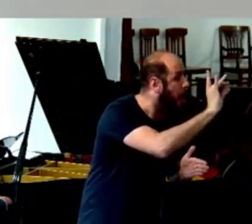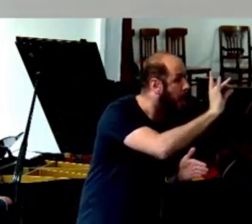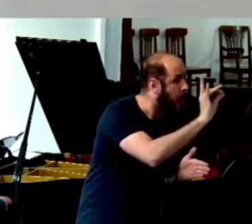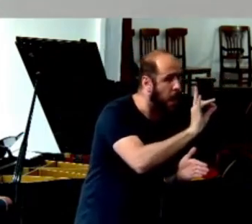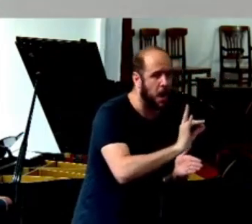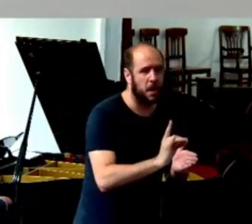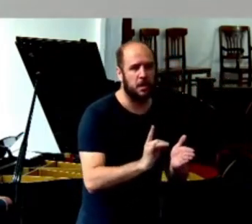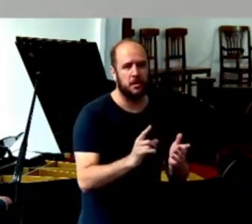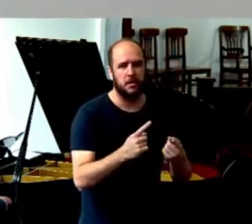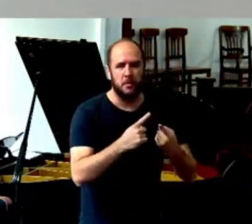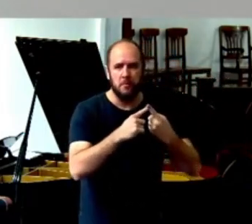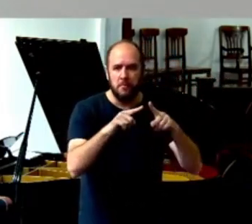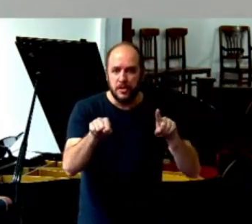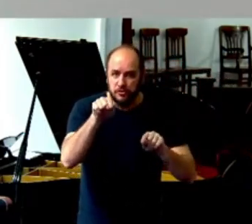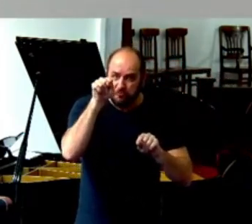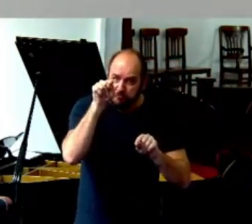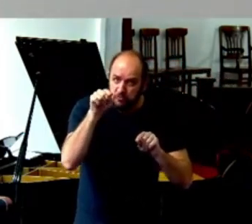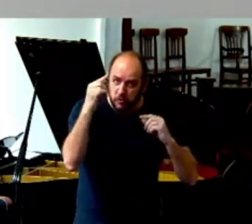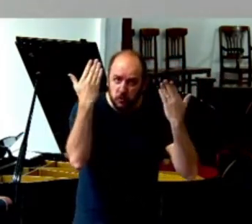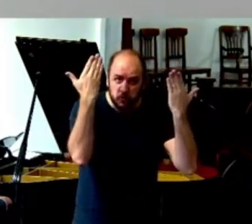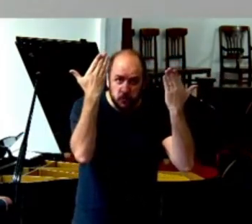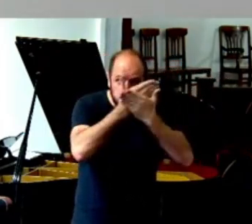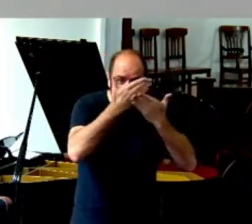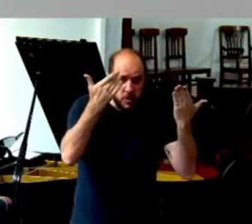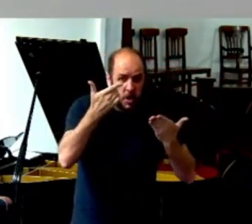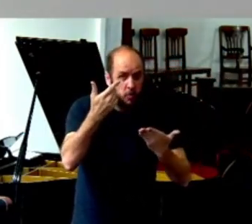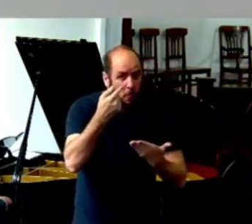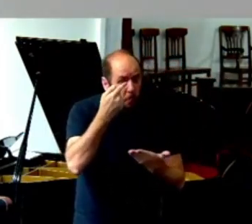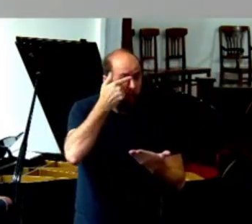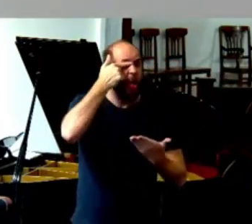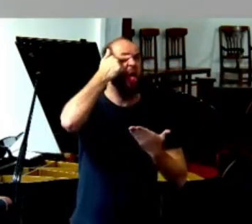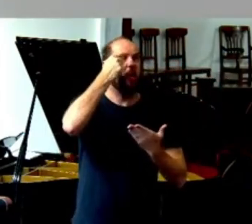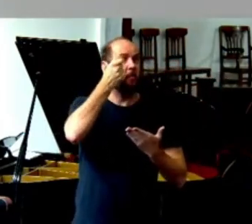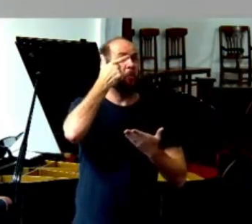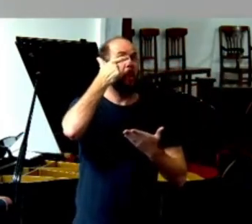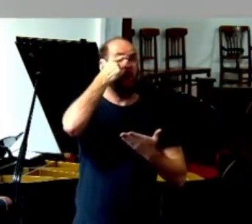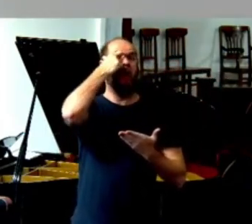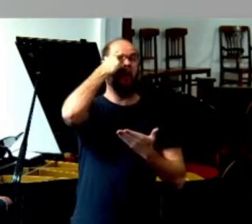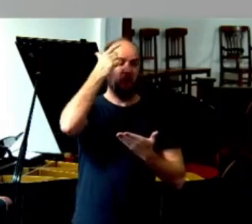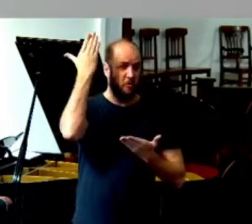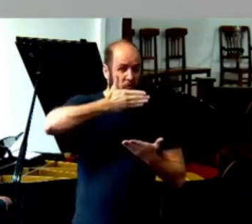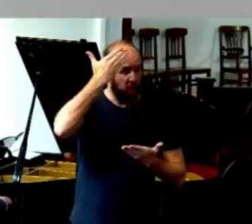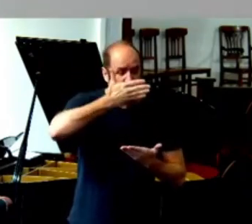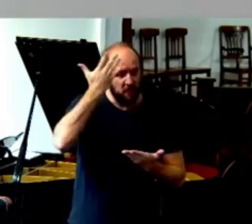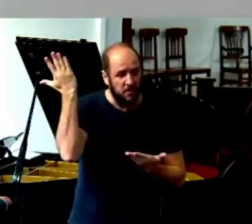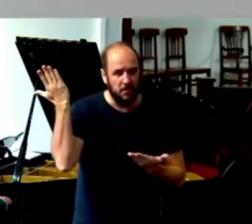olho, quando você tem uma trave no seu próprio?